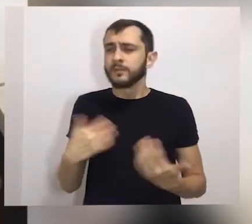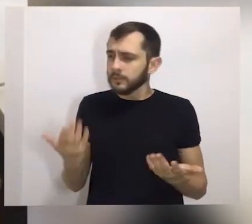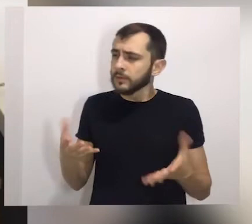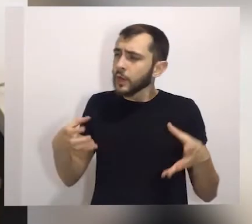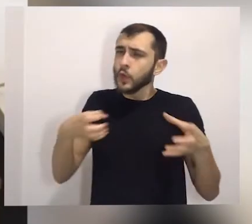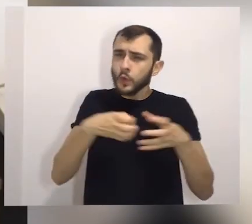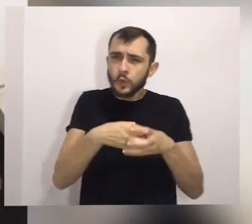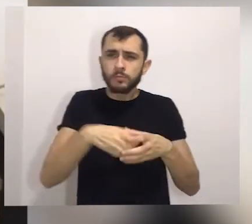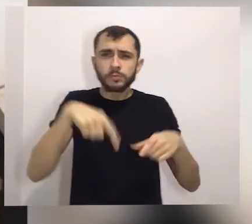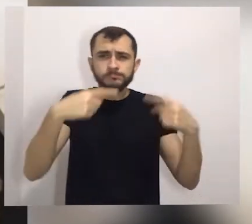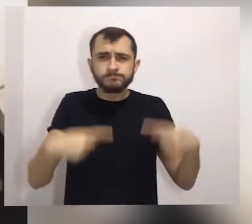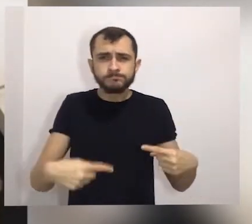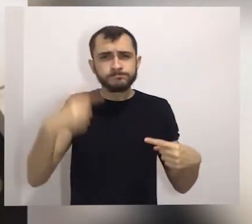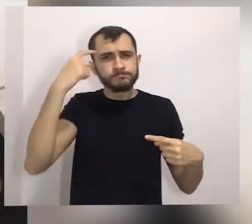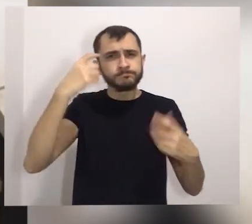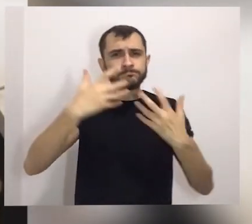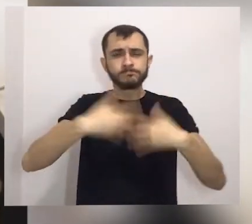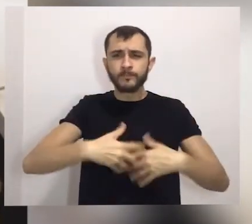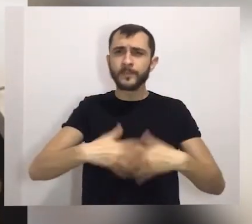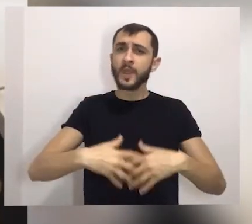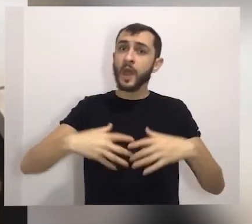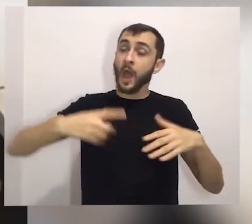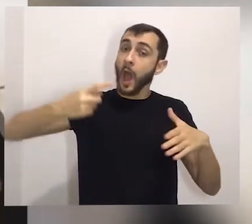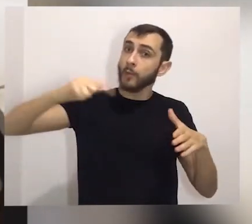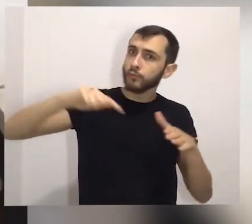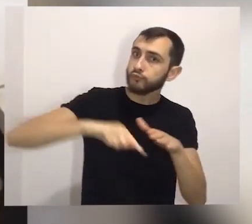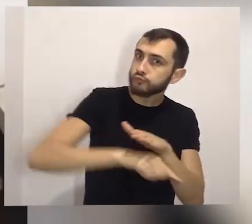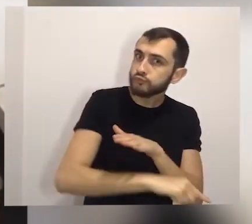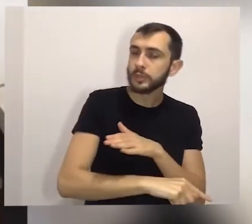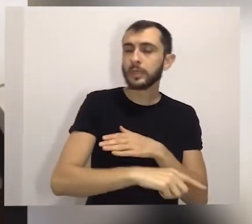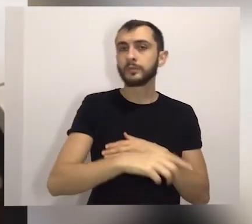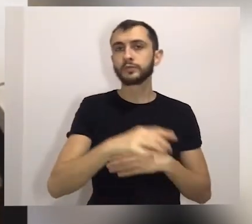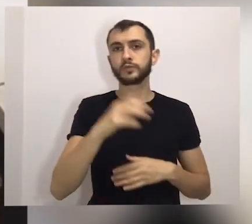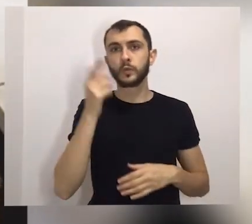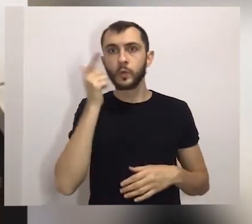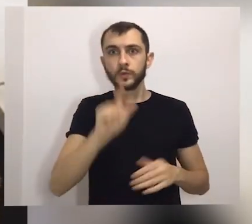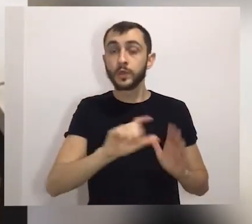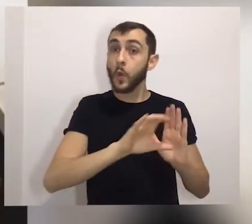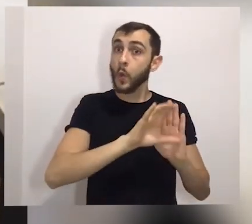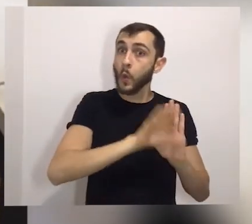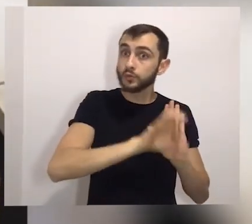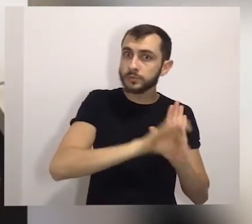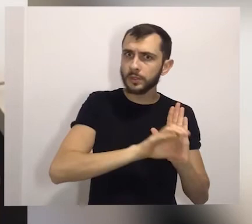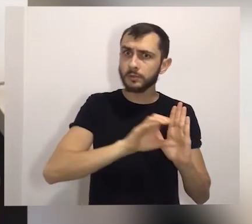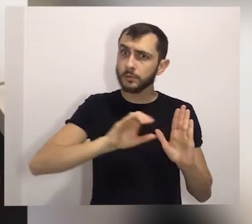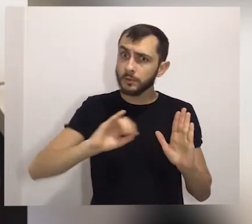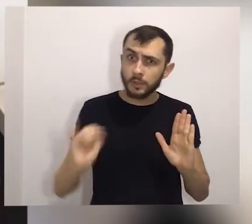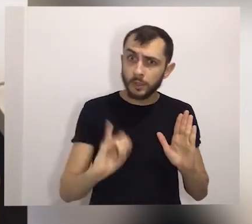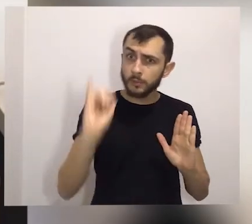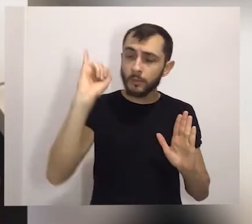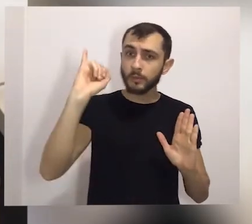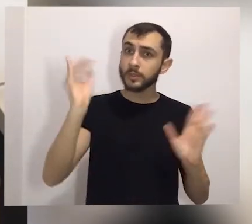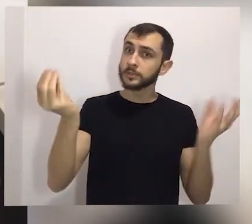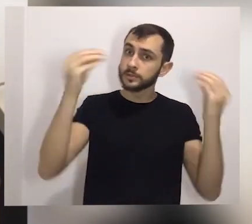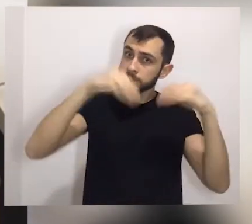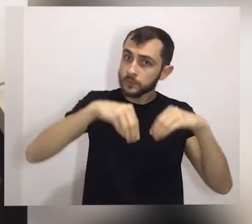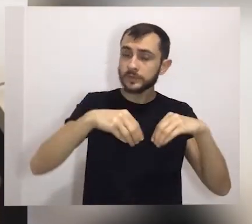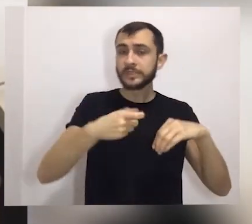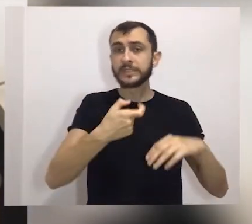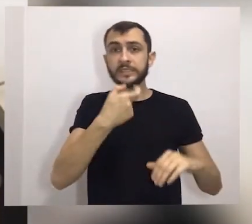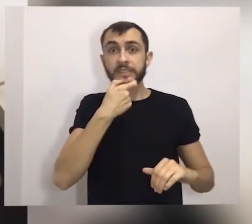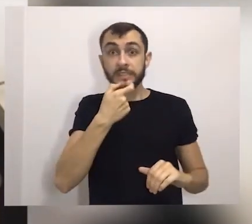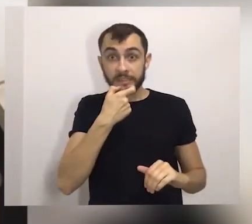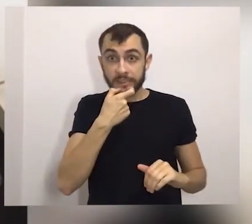sentido, aprofundamos o conhecimento e reflexão sobre alguns conceitos importantes para